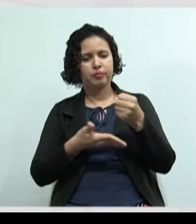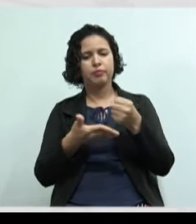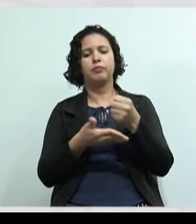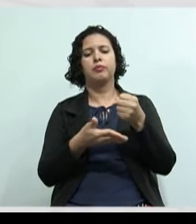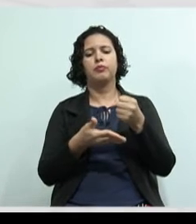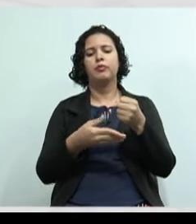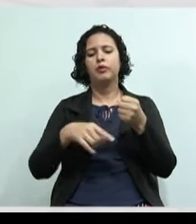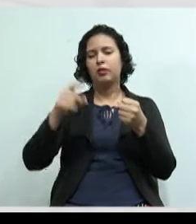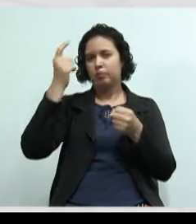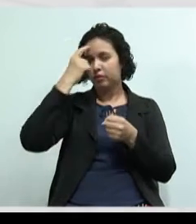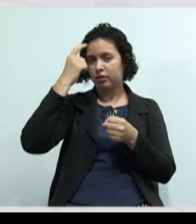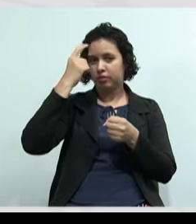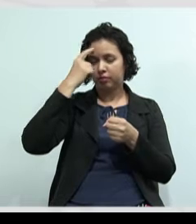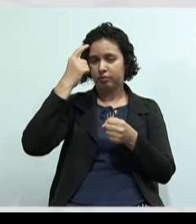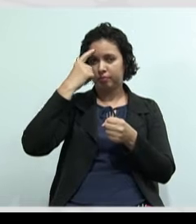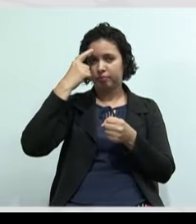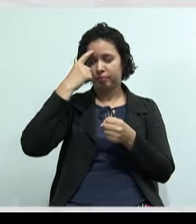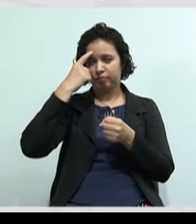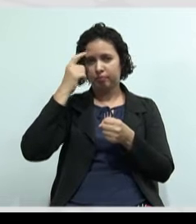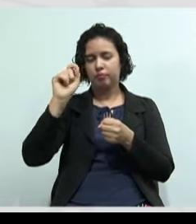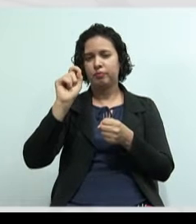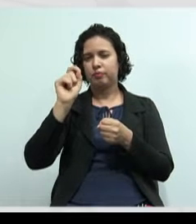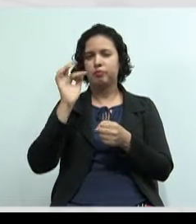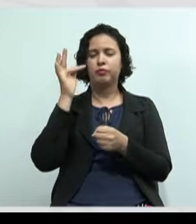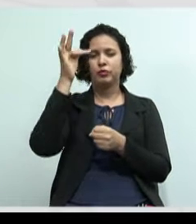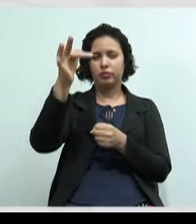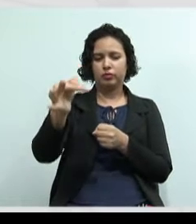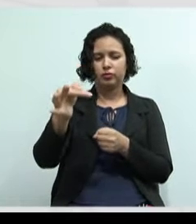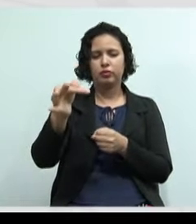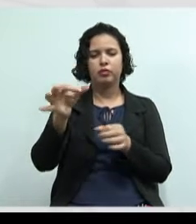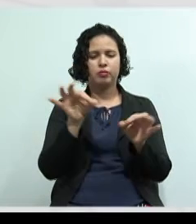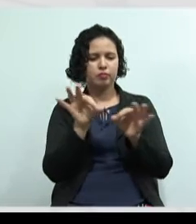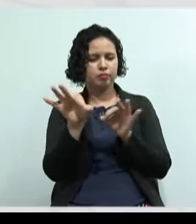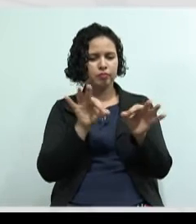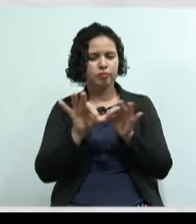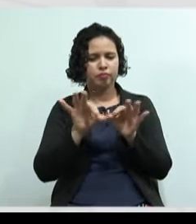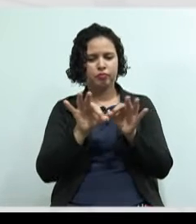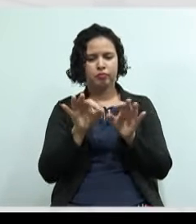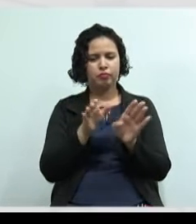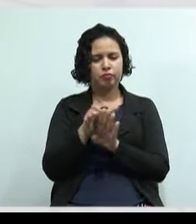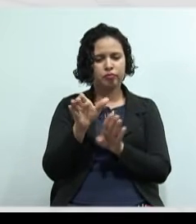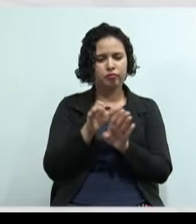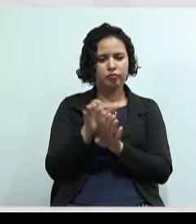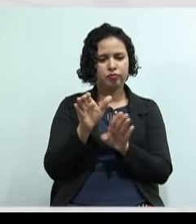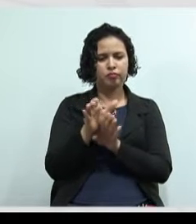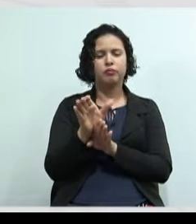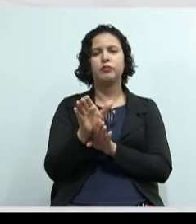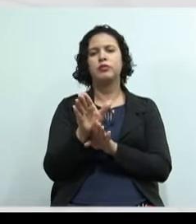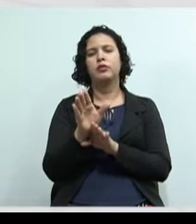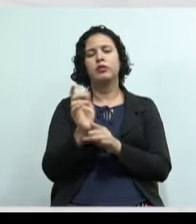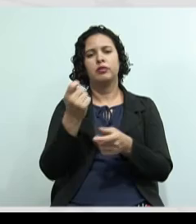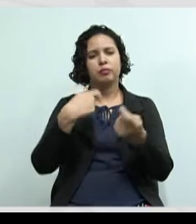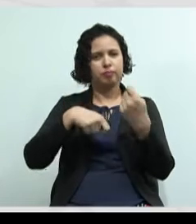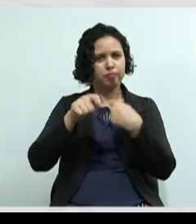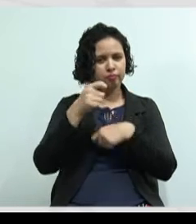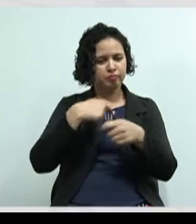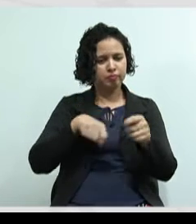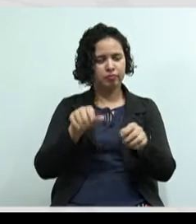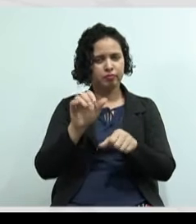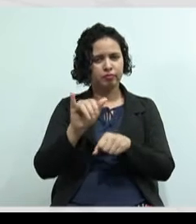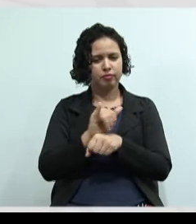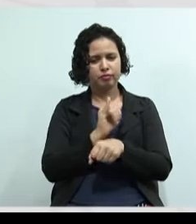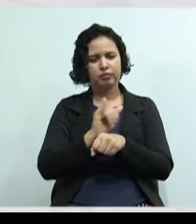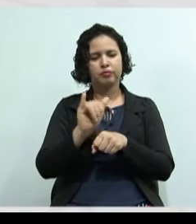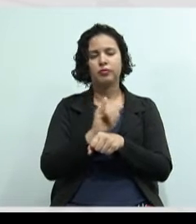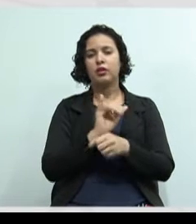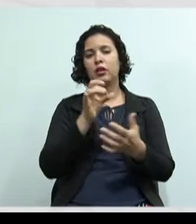O pensamento com base na previsão, planejamento orientado para o exterior e a administração estratégica, tá? Cada um